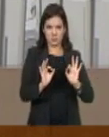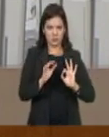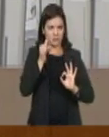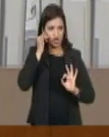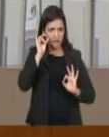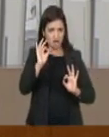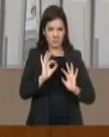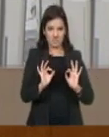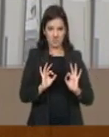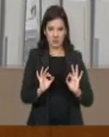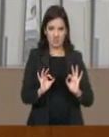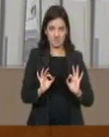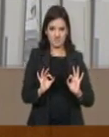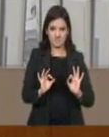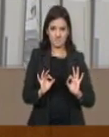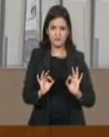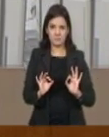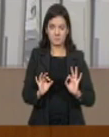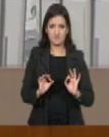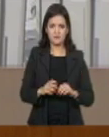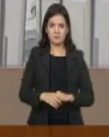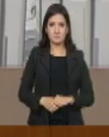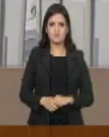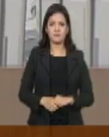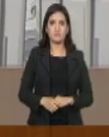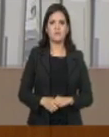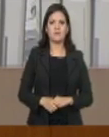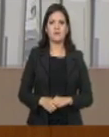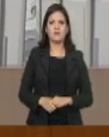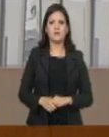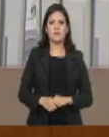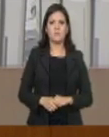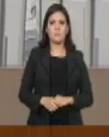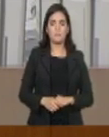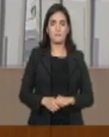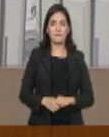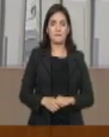Diga-se em homenagem ao relator, sem